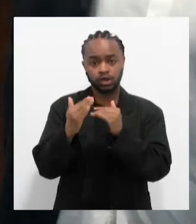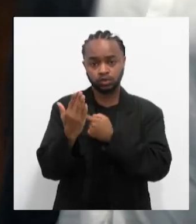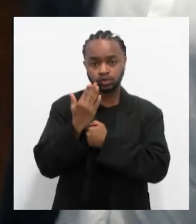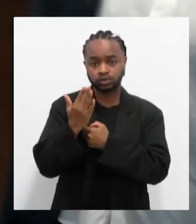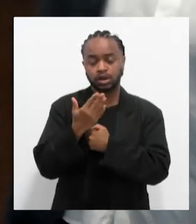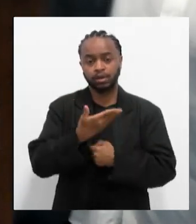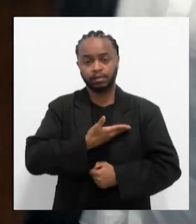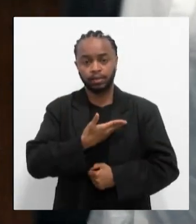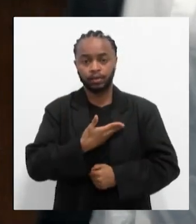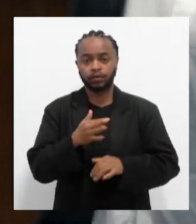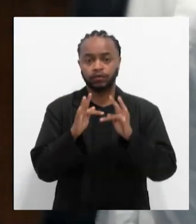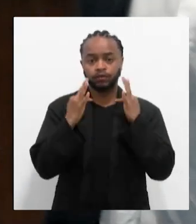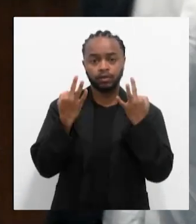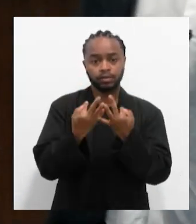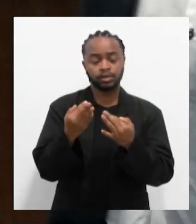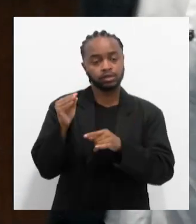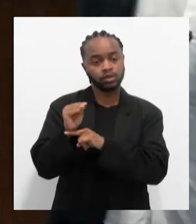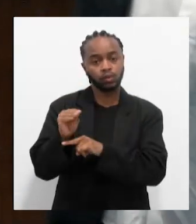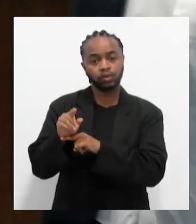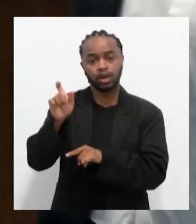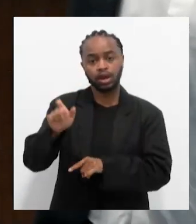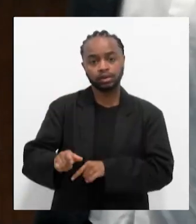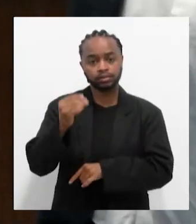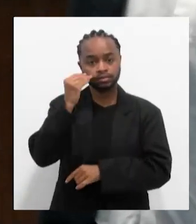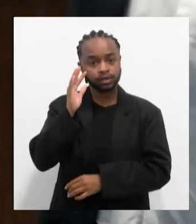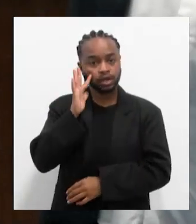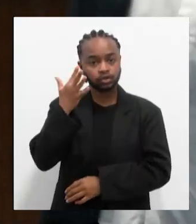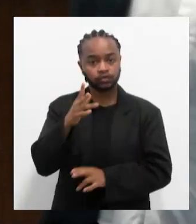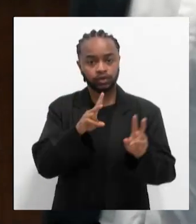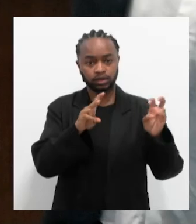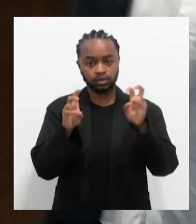parentes, para cuidar dos seus entes, para resolver